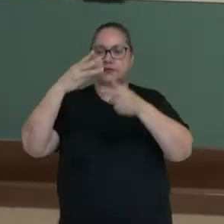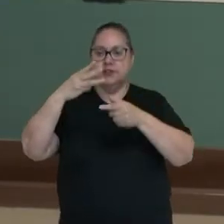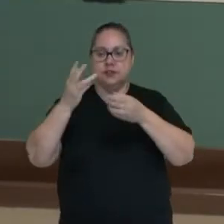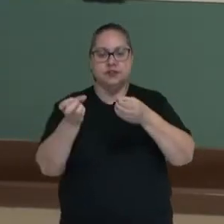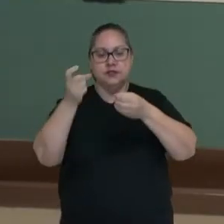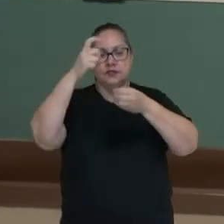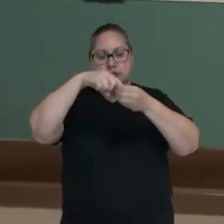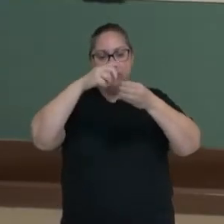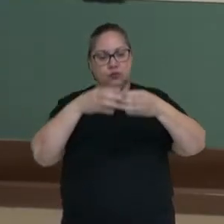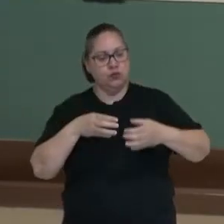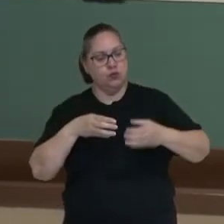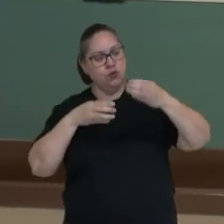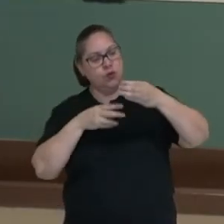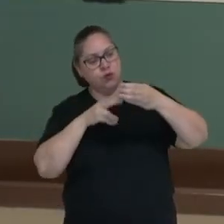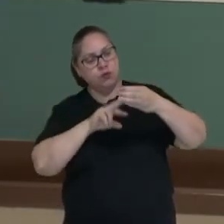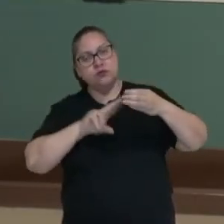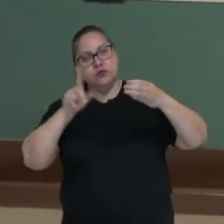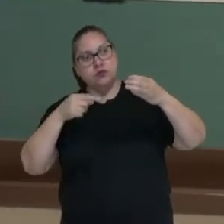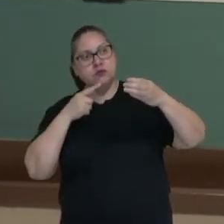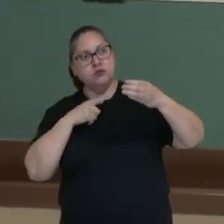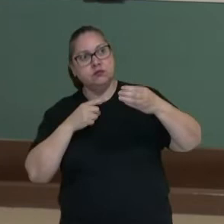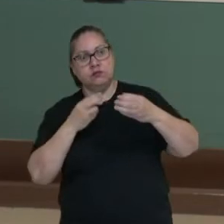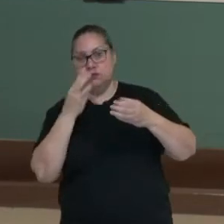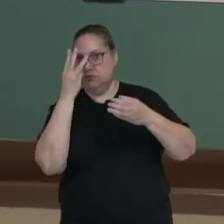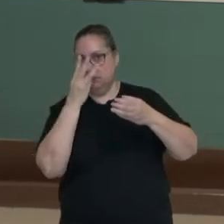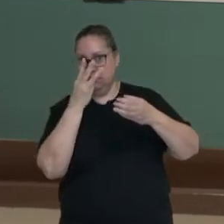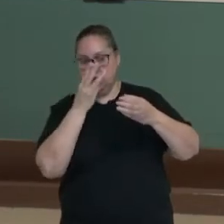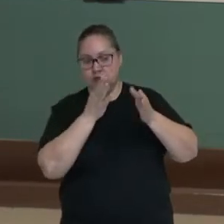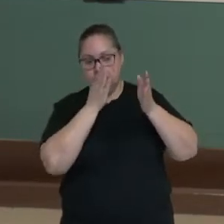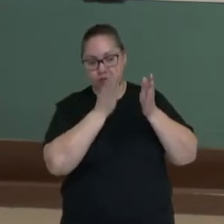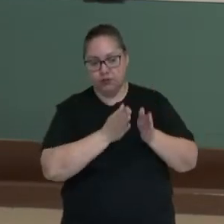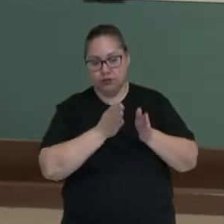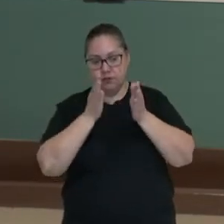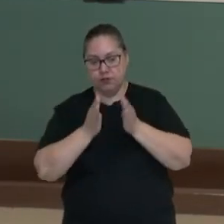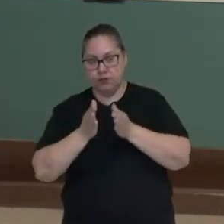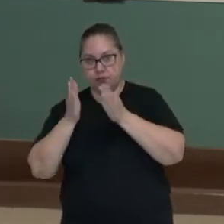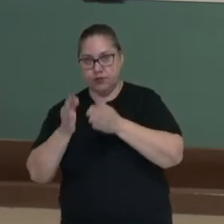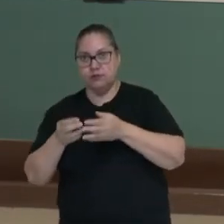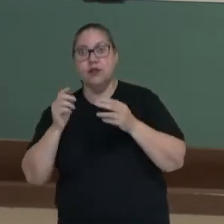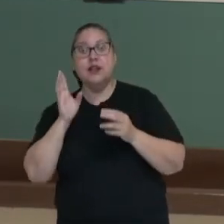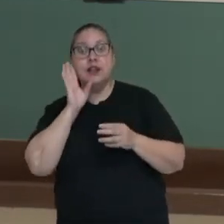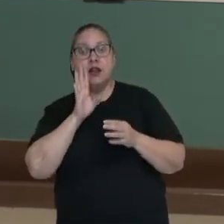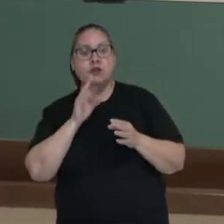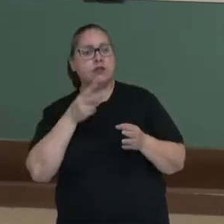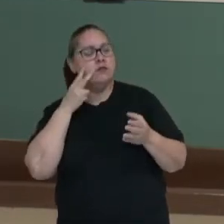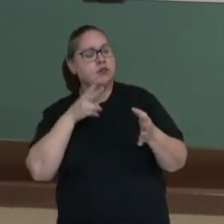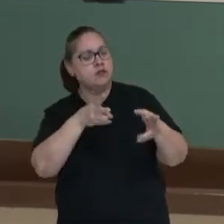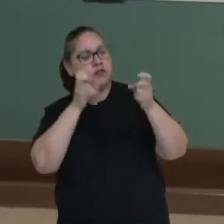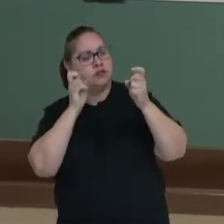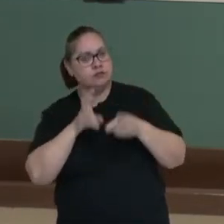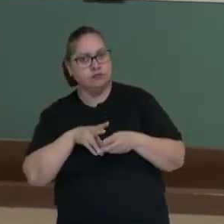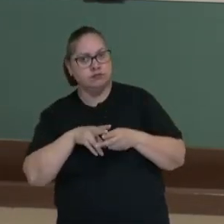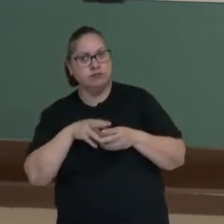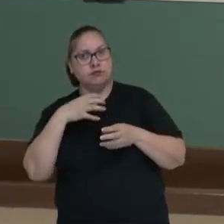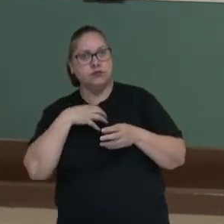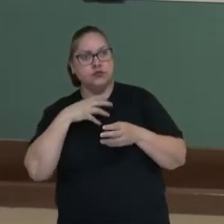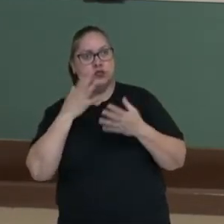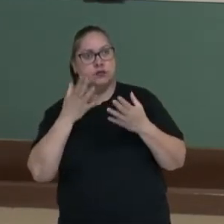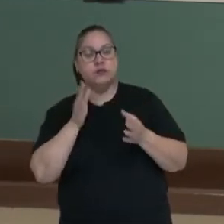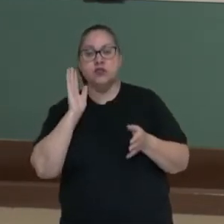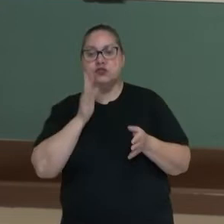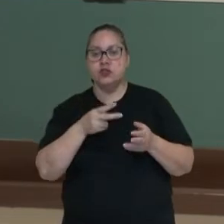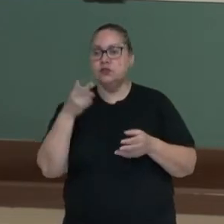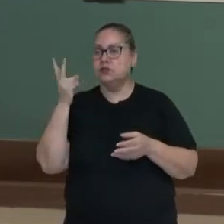coisas diferentes, então eu vou ter três fases. Olha que legal, e eu identifiquei pelos estados físicos. Já